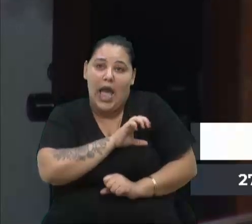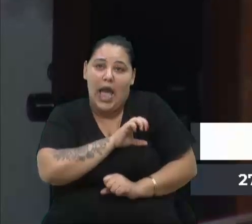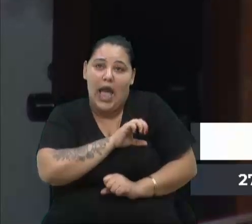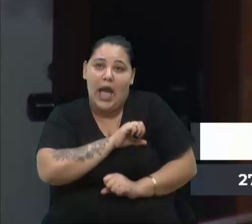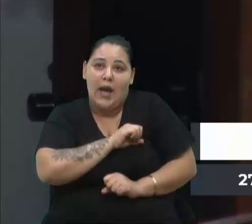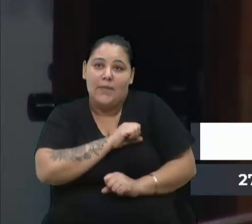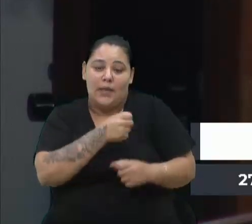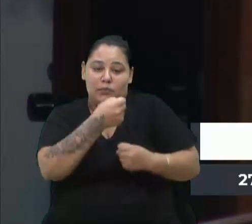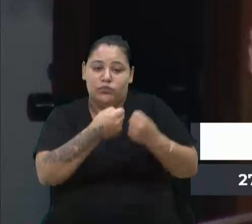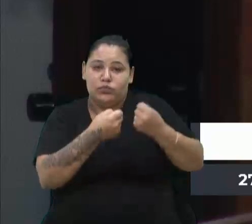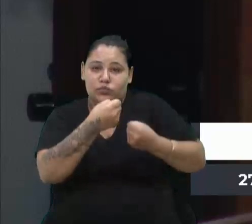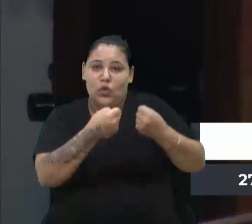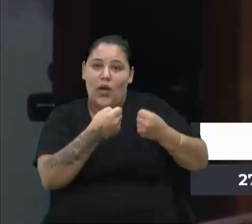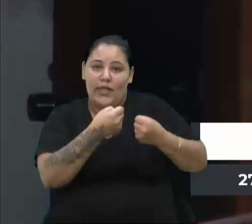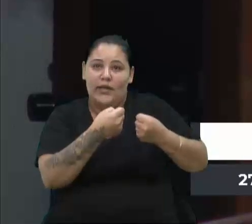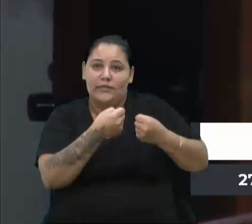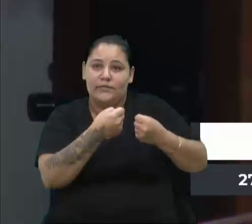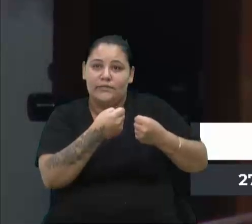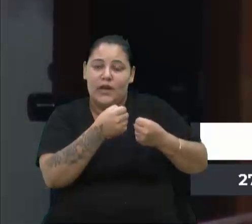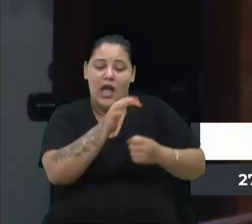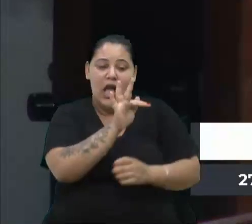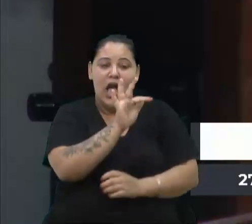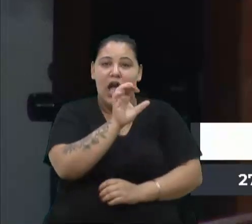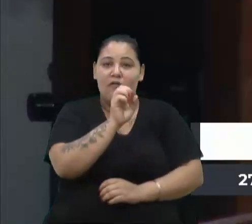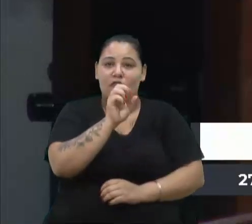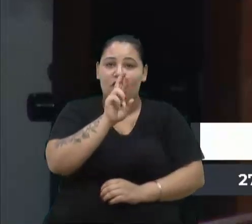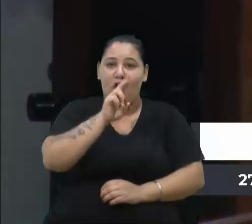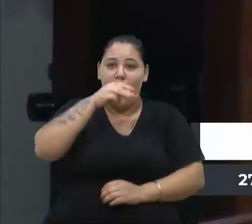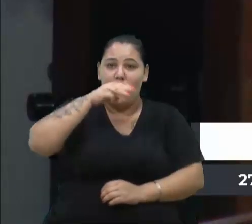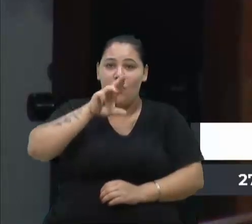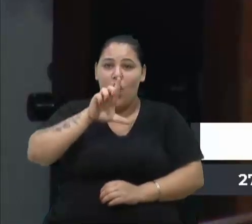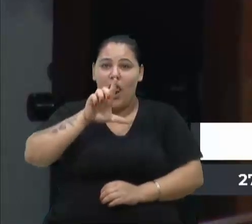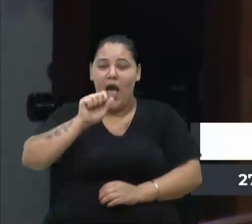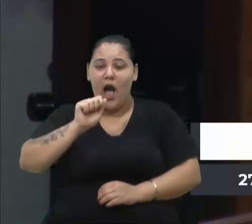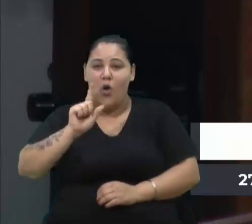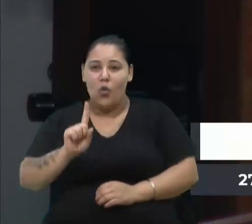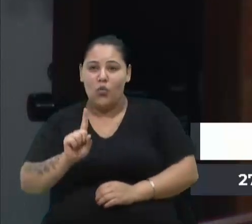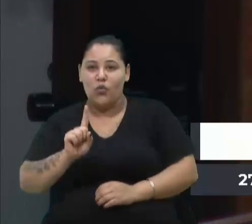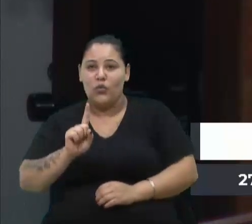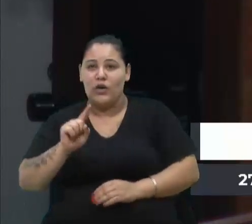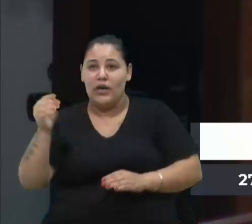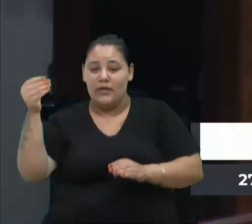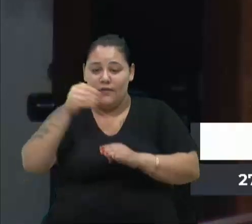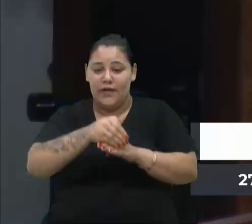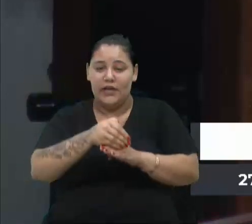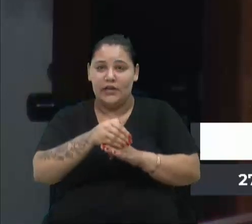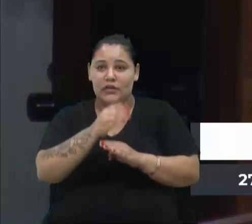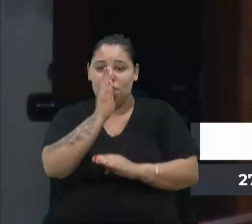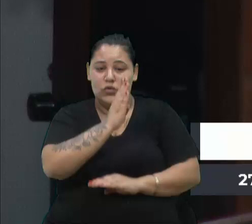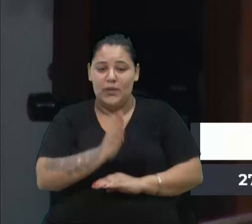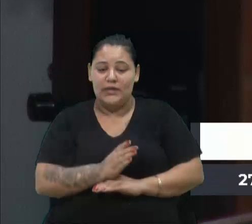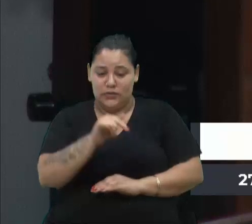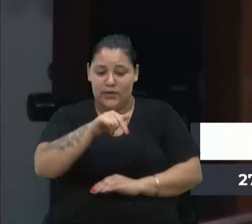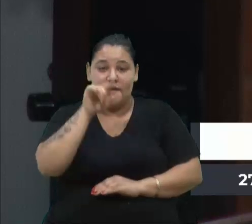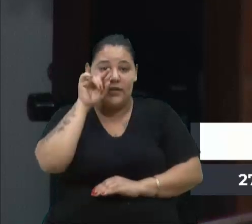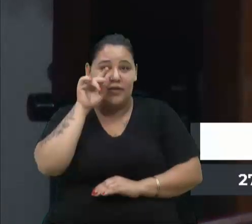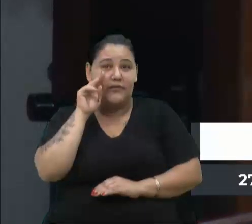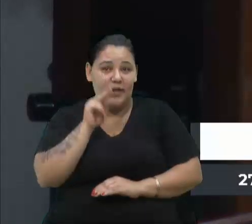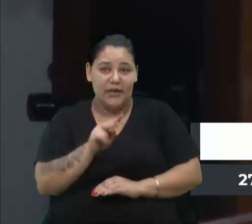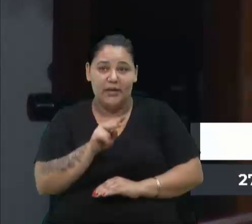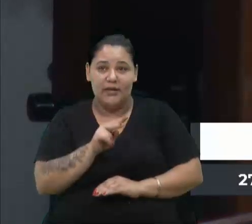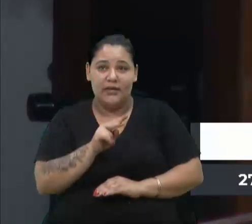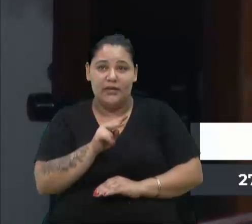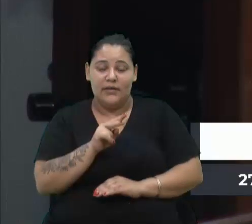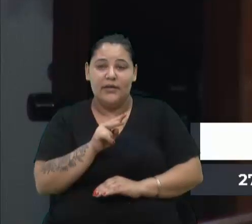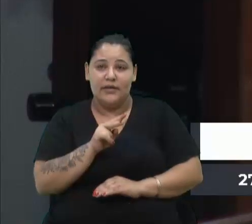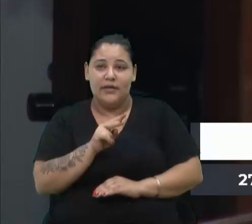mundo inteiro. Né? E viriam ao Brasil assistir. Né? Inclusive, o maior ídolo deles é o Ayrton Senna. Né? Então, dando